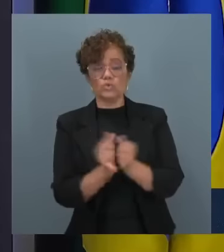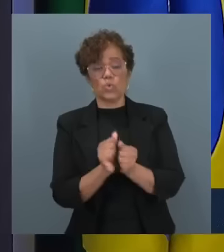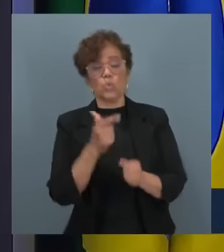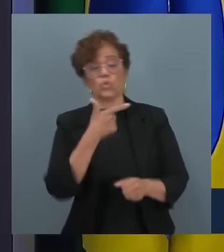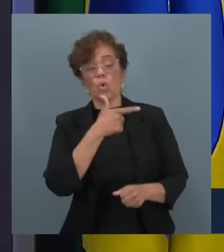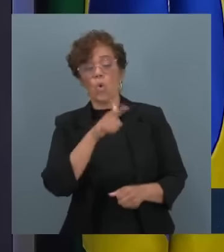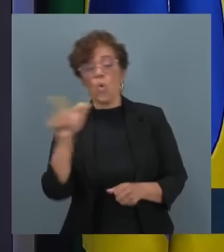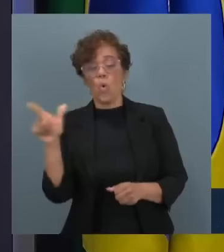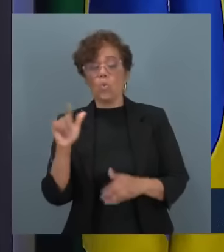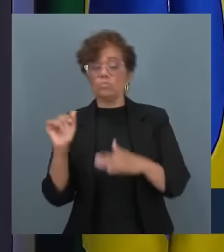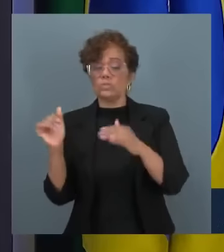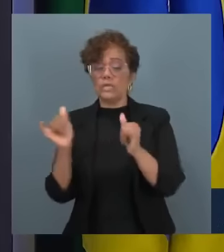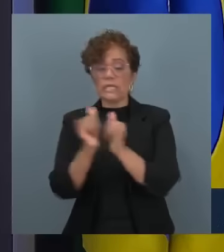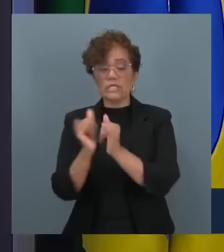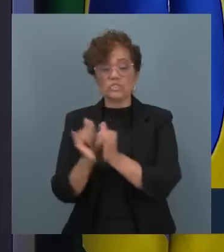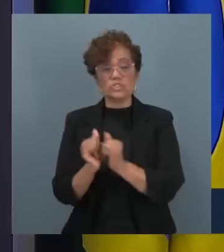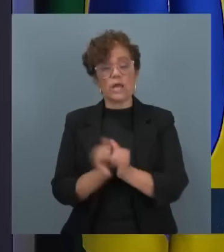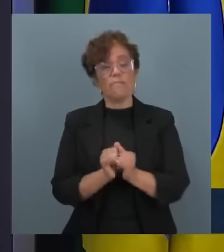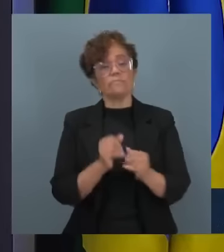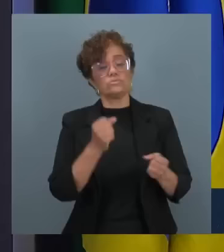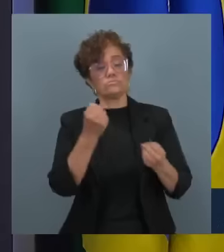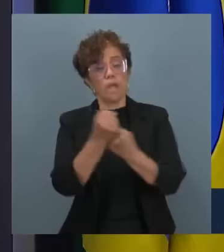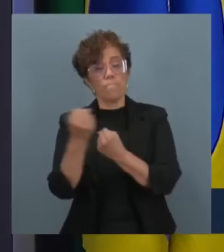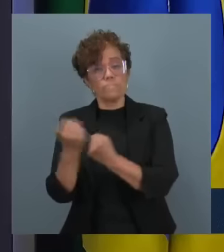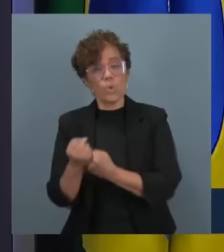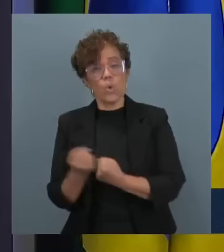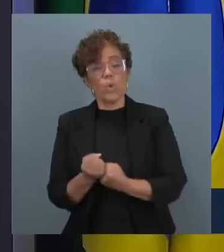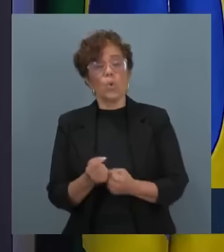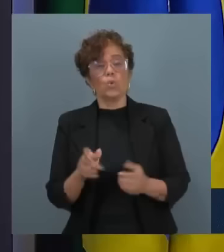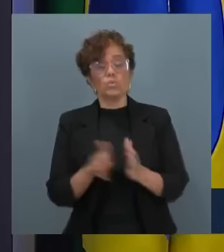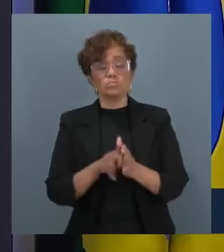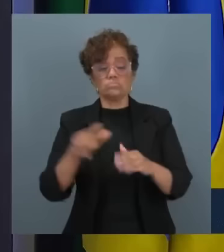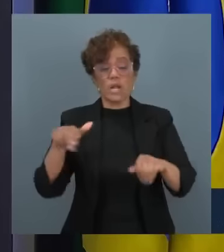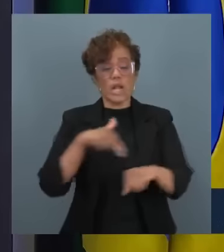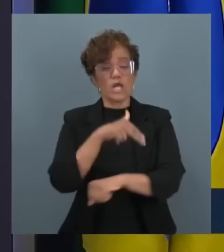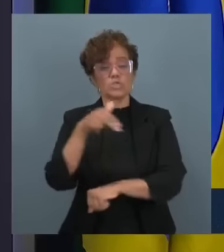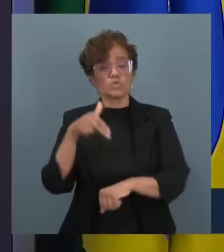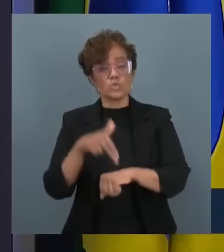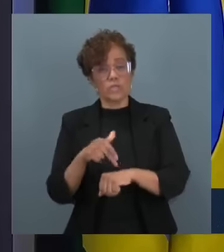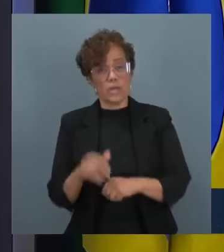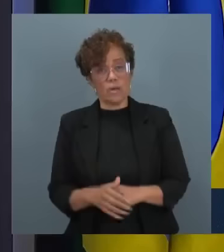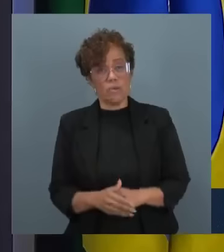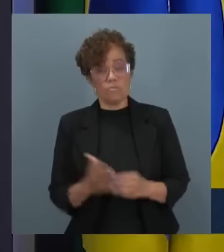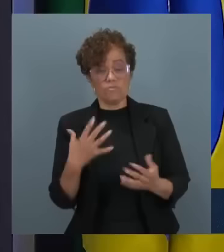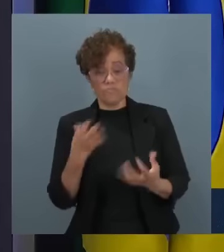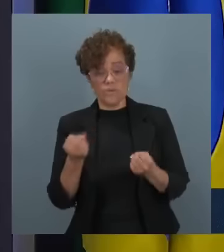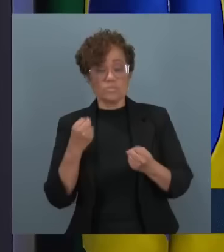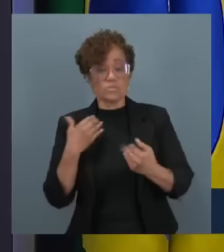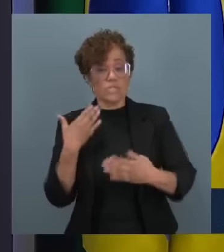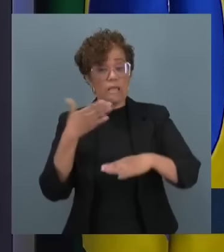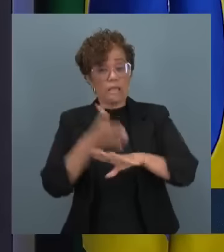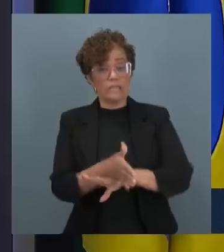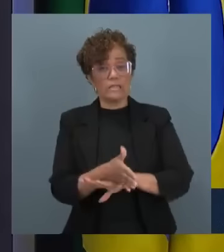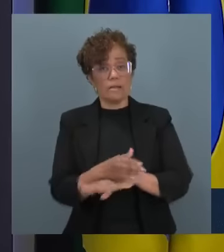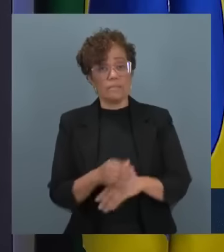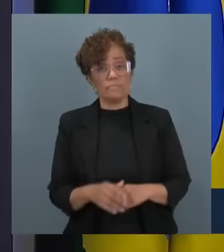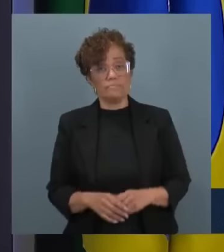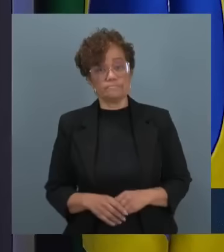outras entidades, com apoios nacionais, nós vamos dar entrada,